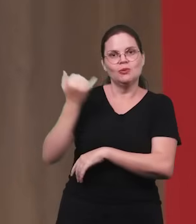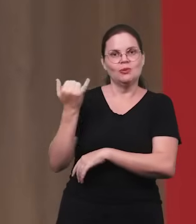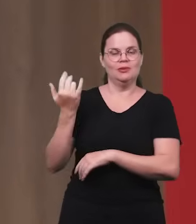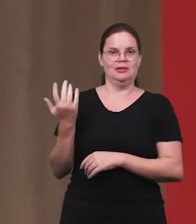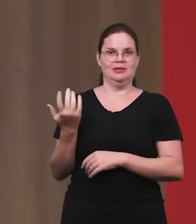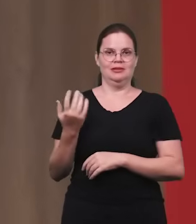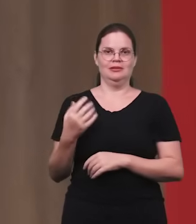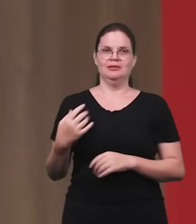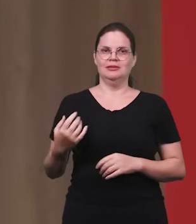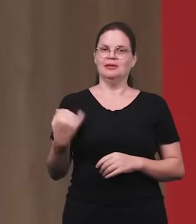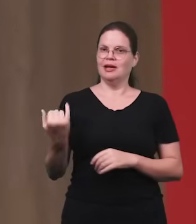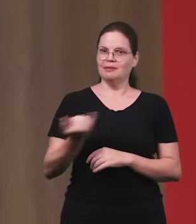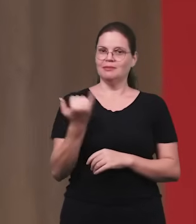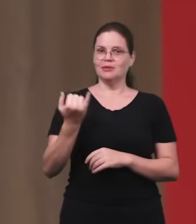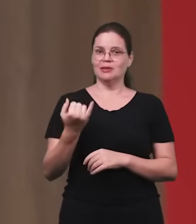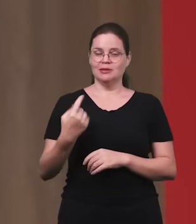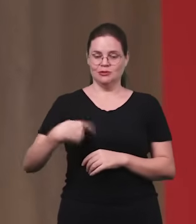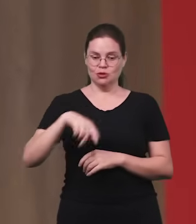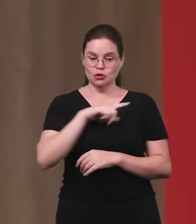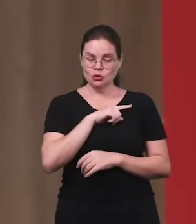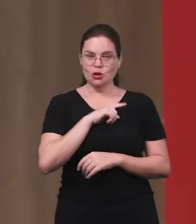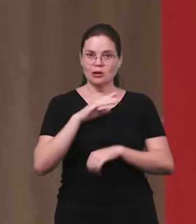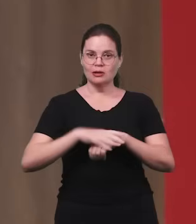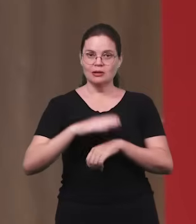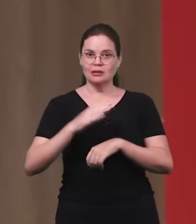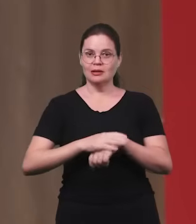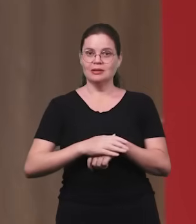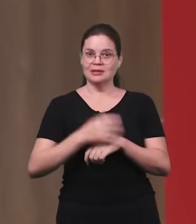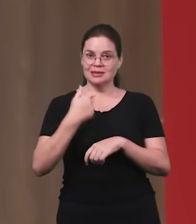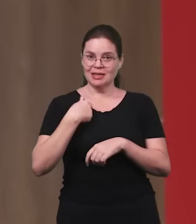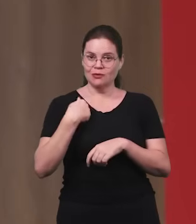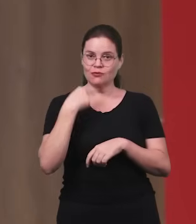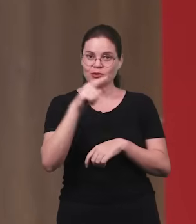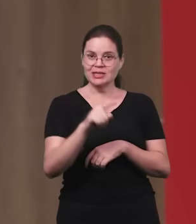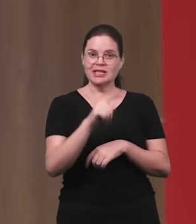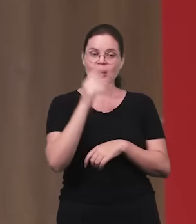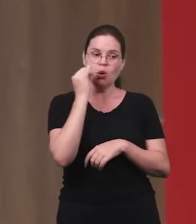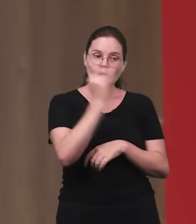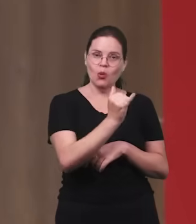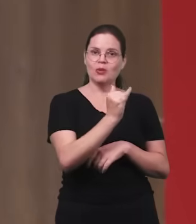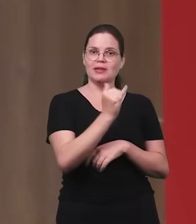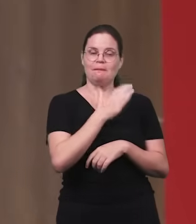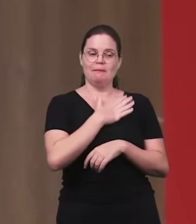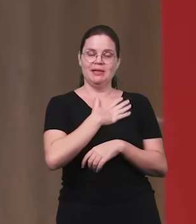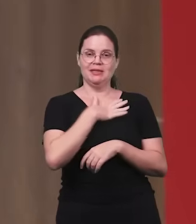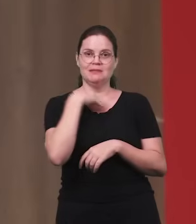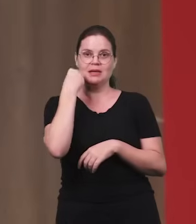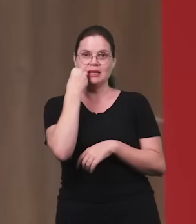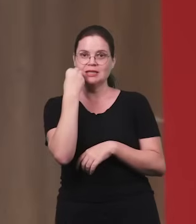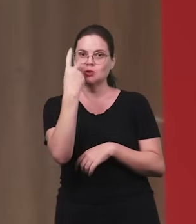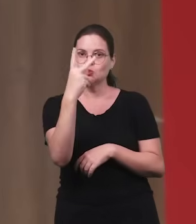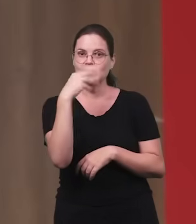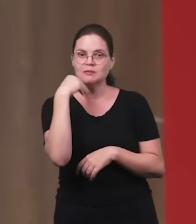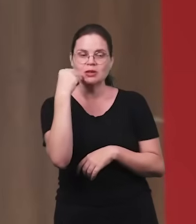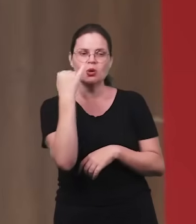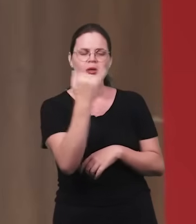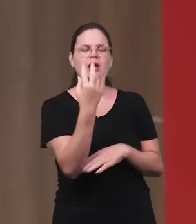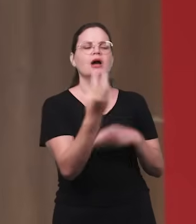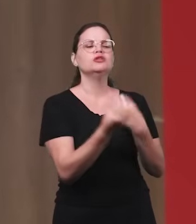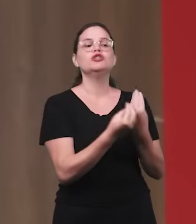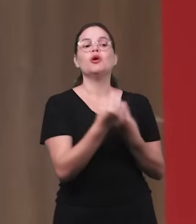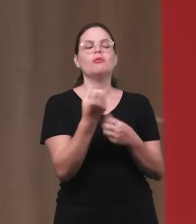quando nós passamos a contar as experiências que Deus fez a nós, as experiências que Ele nos edificou, a nossa casa, como